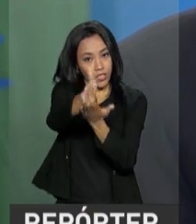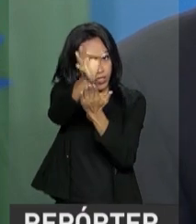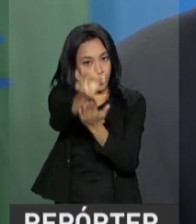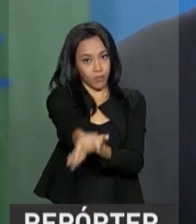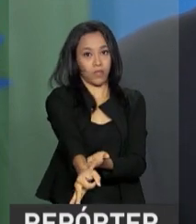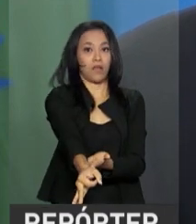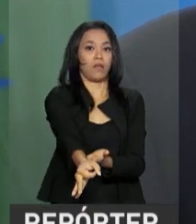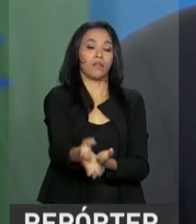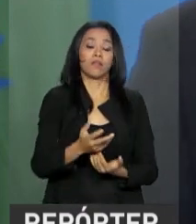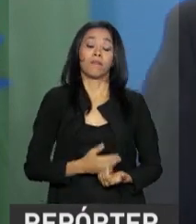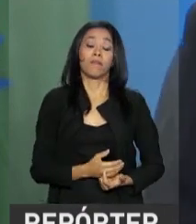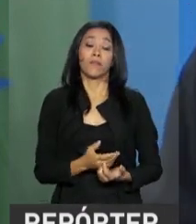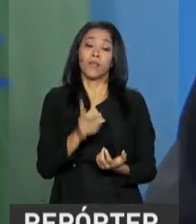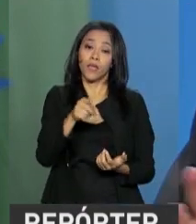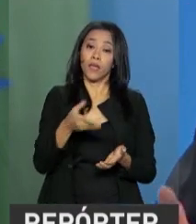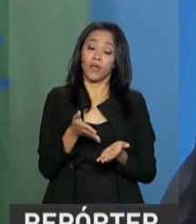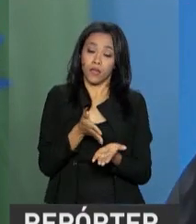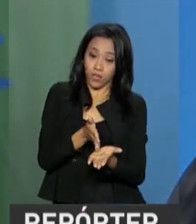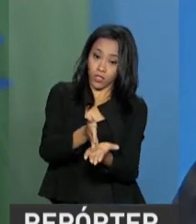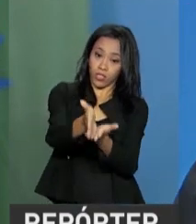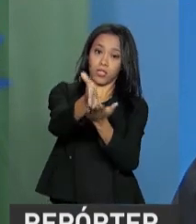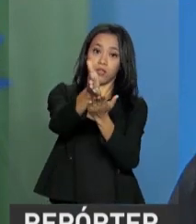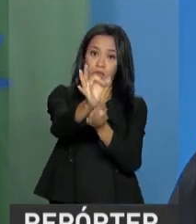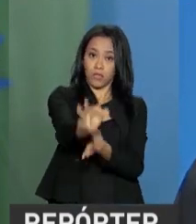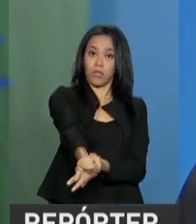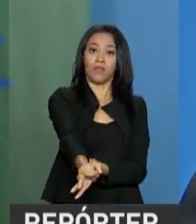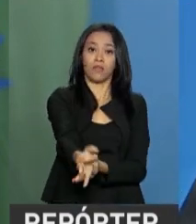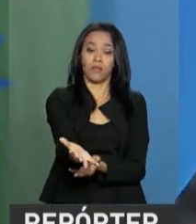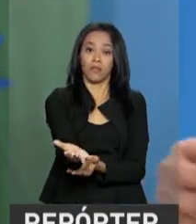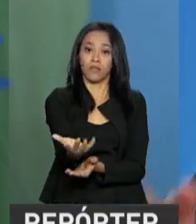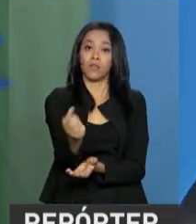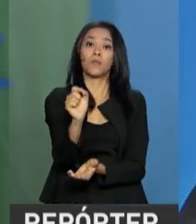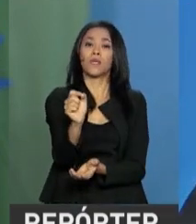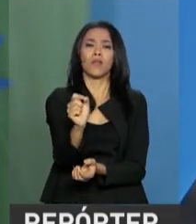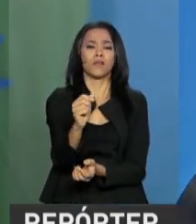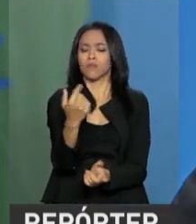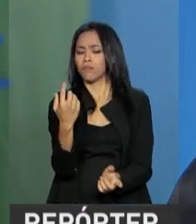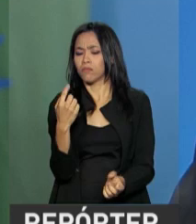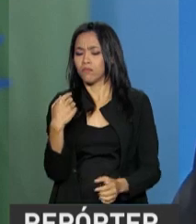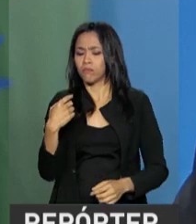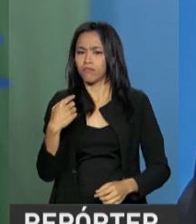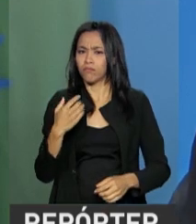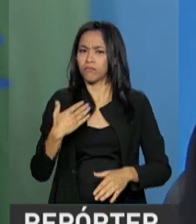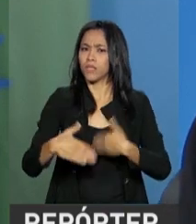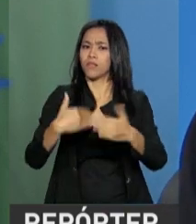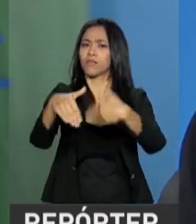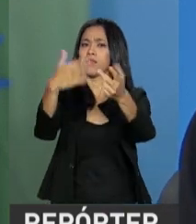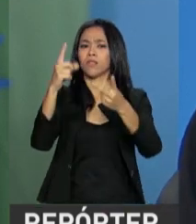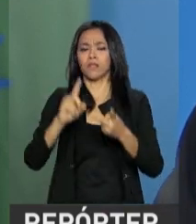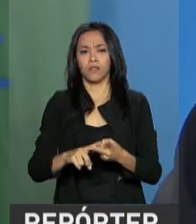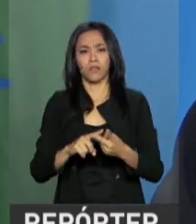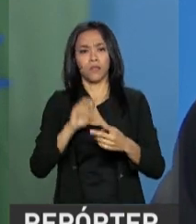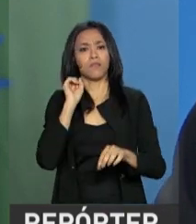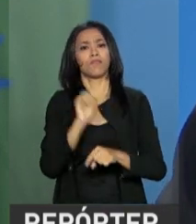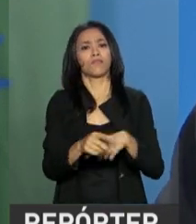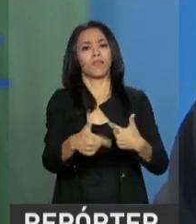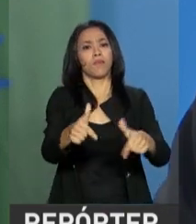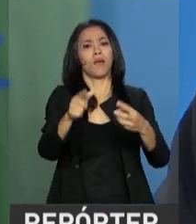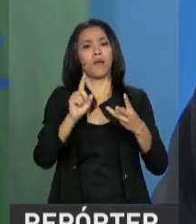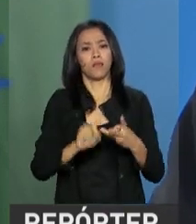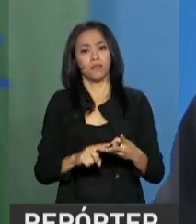rumo para dizer uma obviedade do crescimento e da geração de empregos e